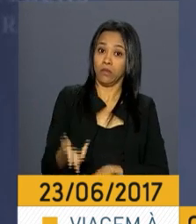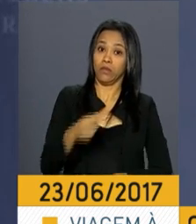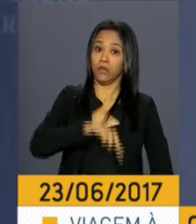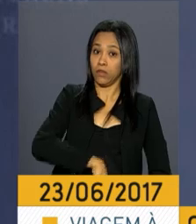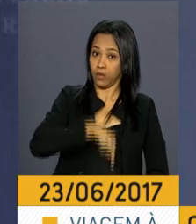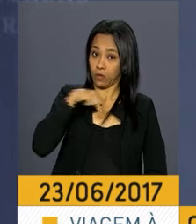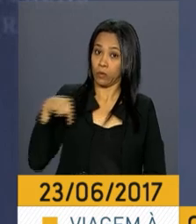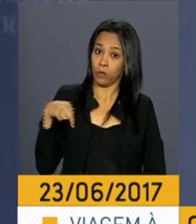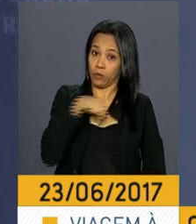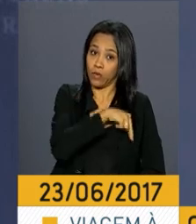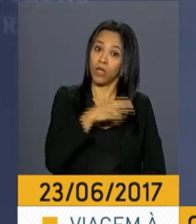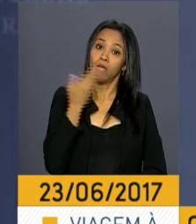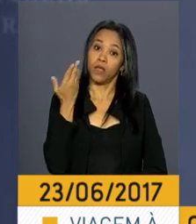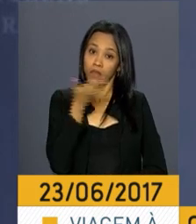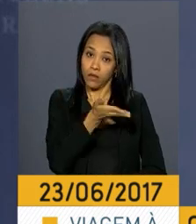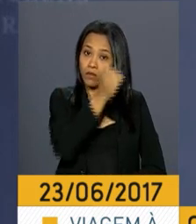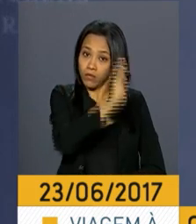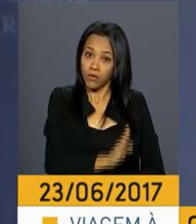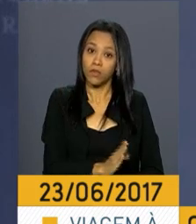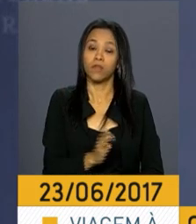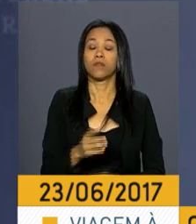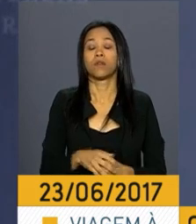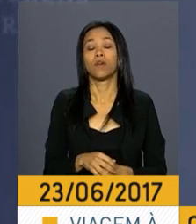nosso país. É útil